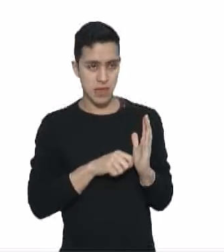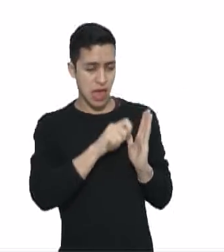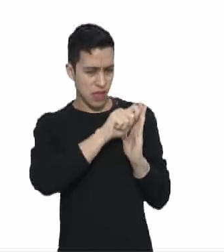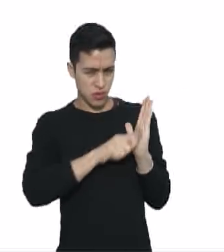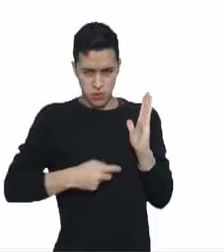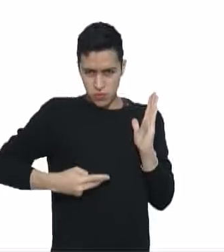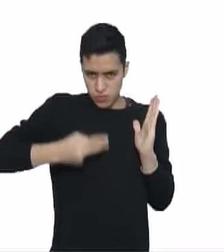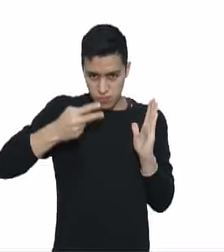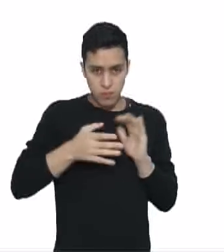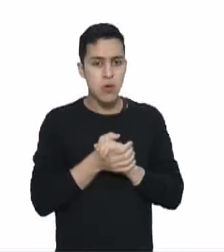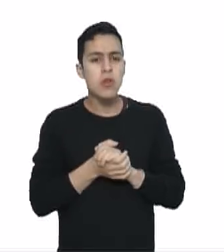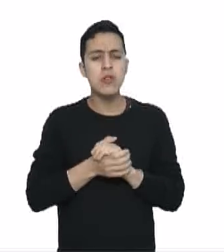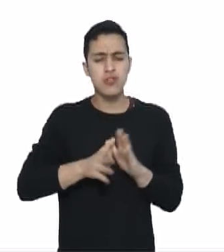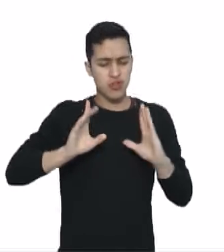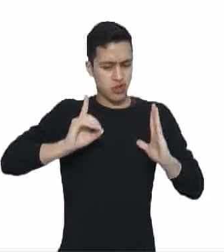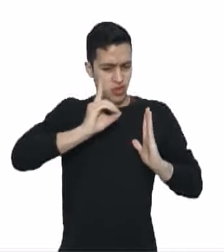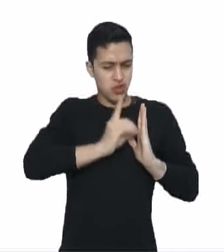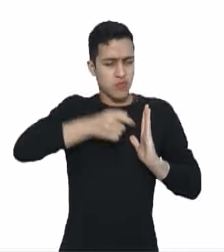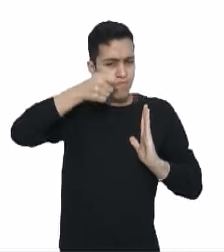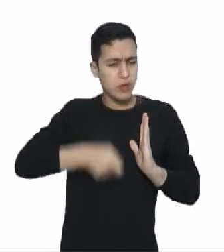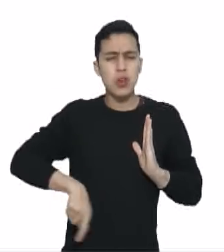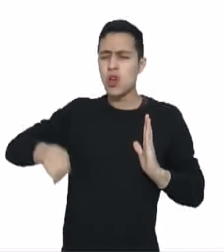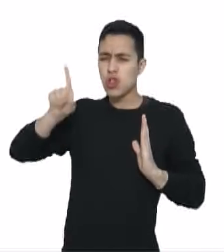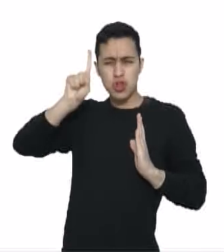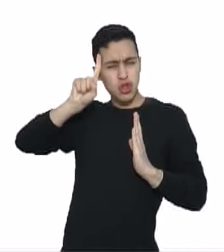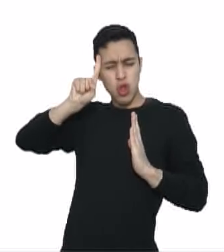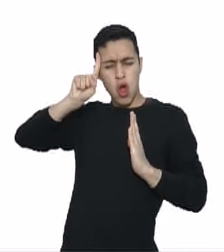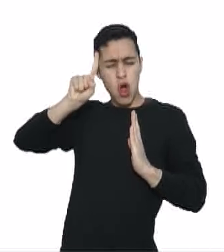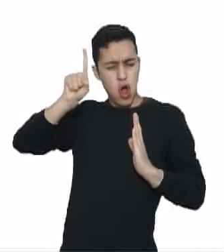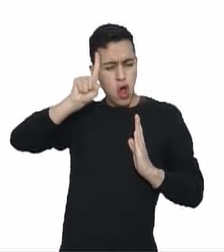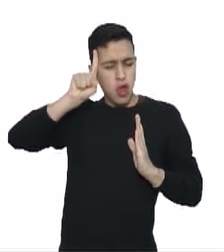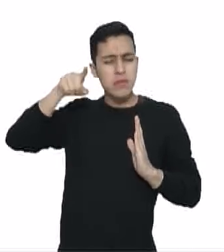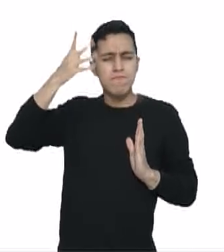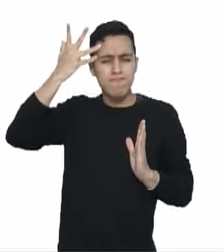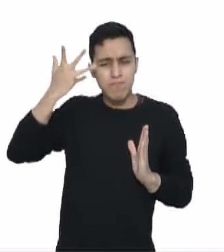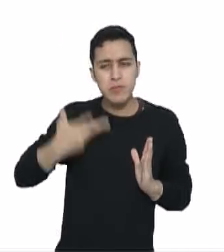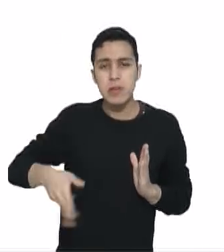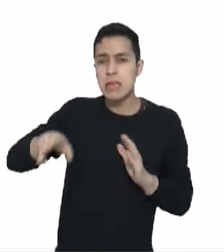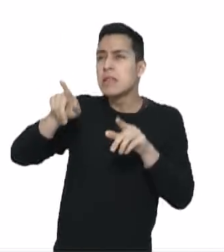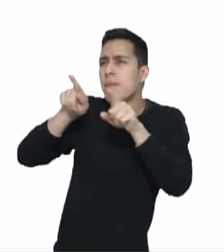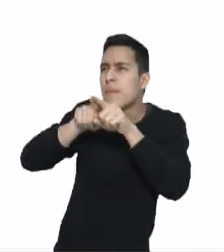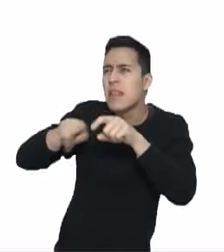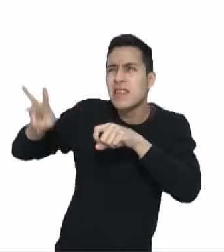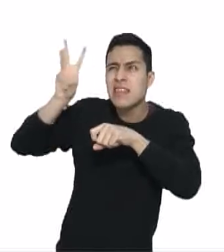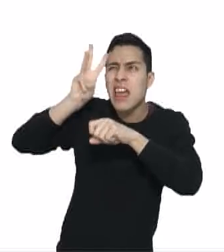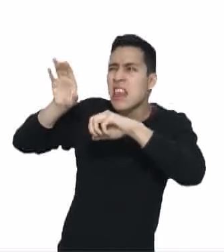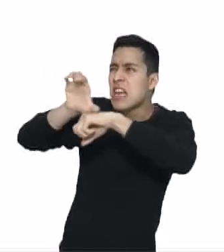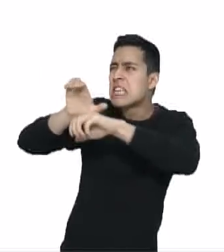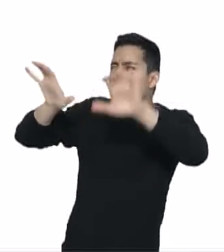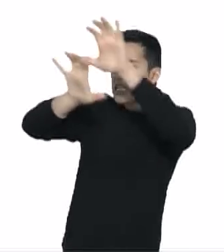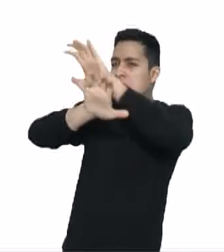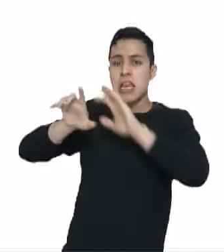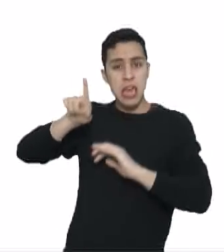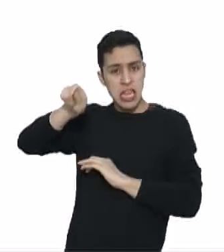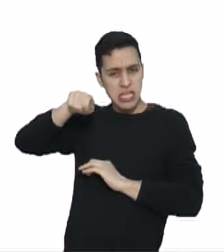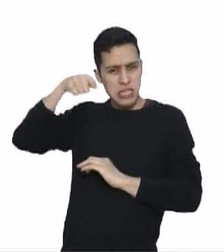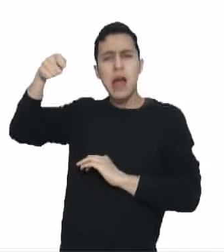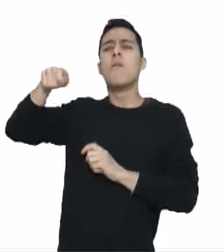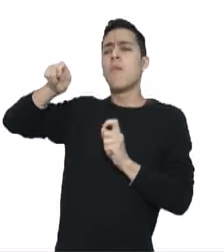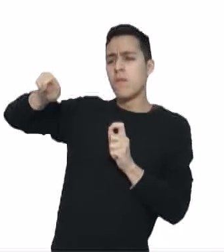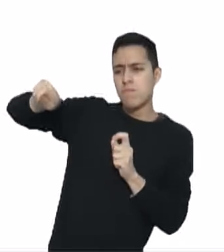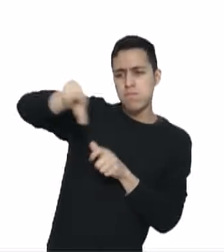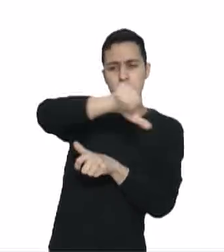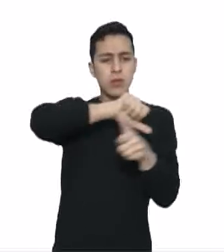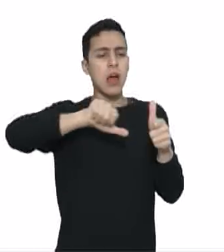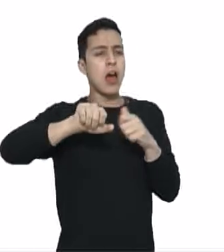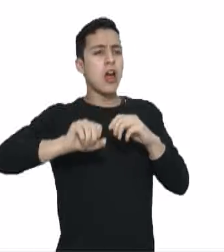que todos os dias da semana, inclusive as terças-feiras mais cinzentas, têm direito a converter-se em